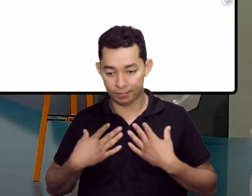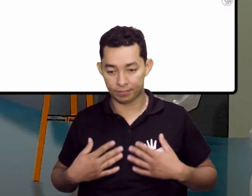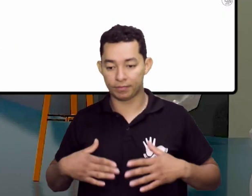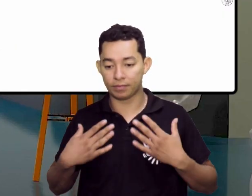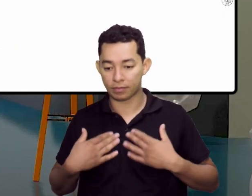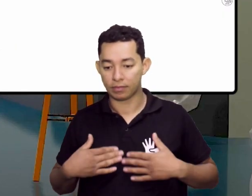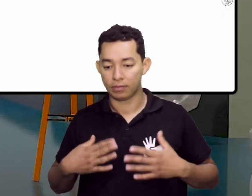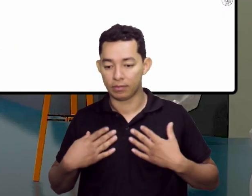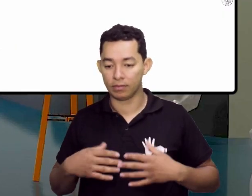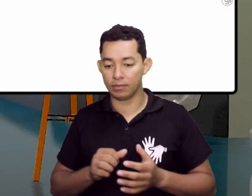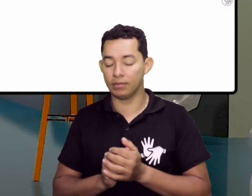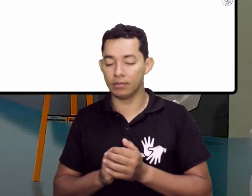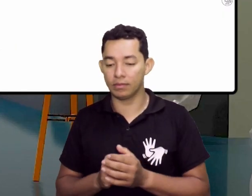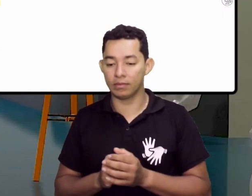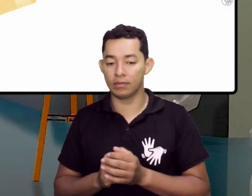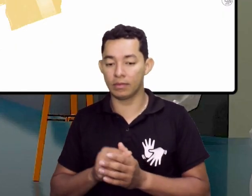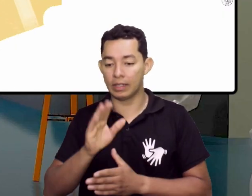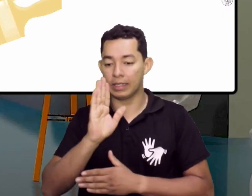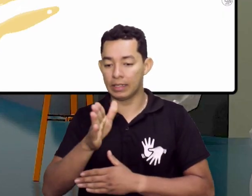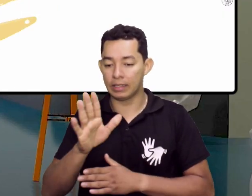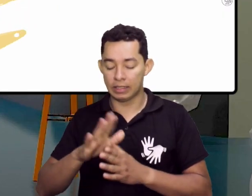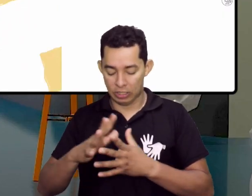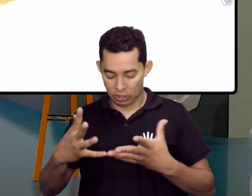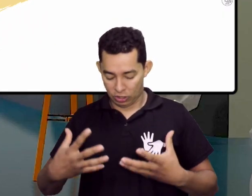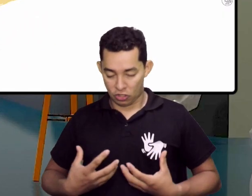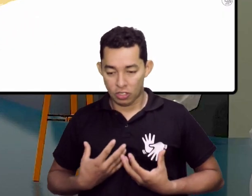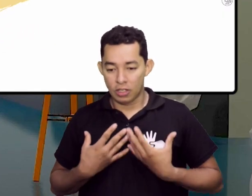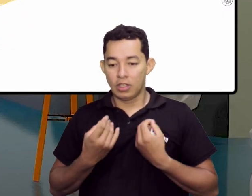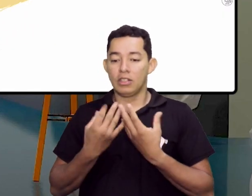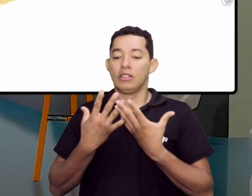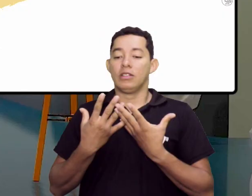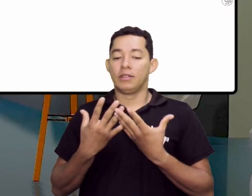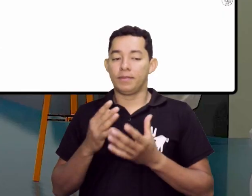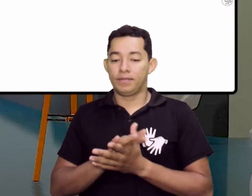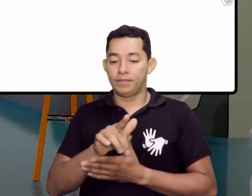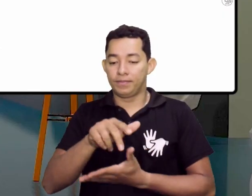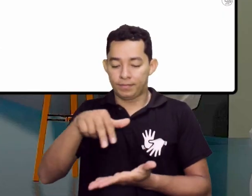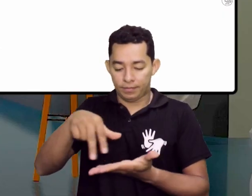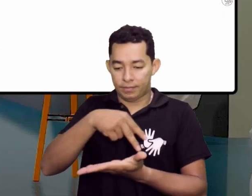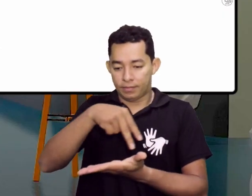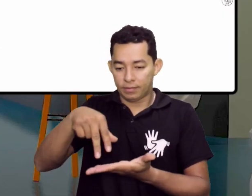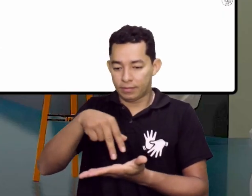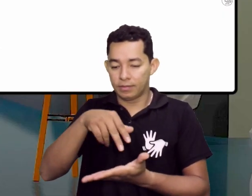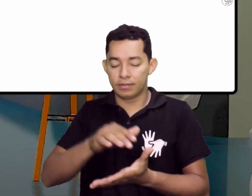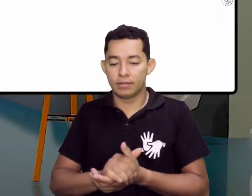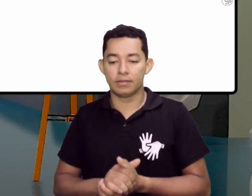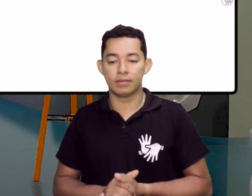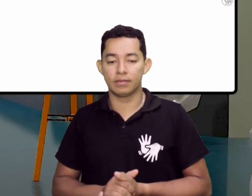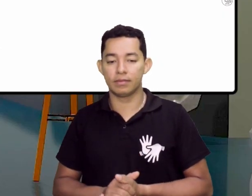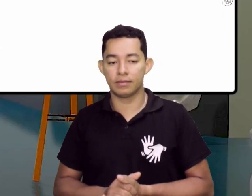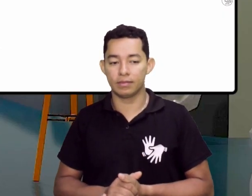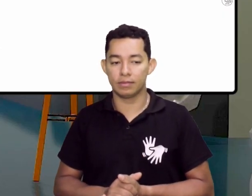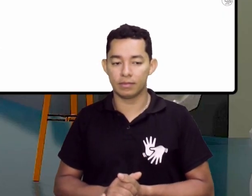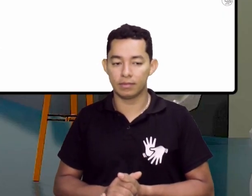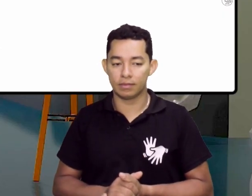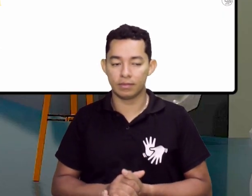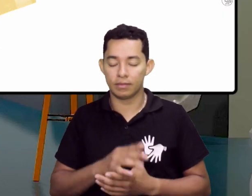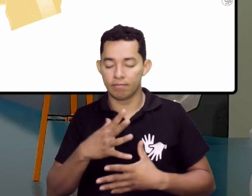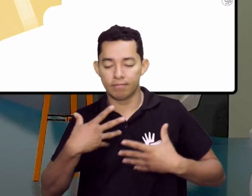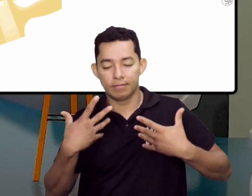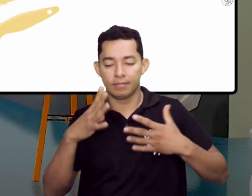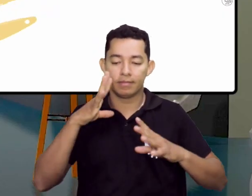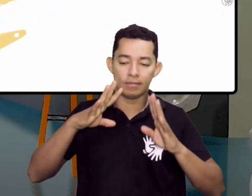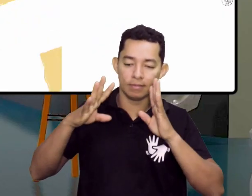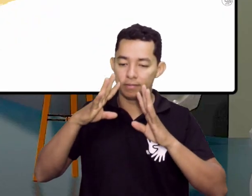tranquilo, fica relaxado, você já está cheio de energia, você dançou, você está, né? Todo